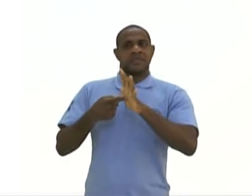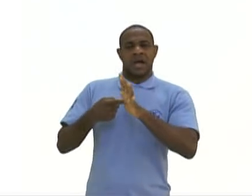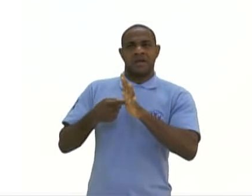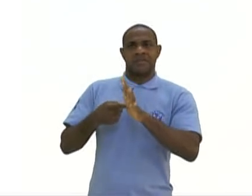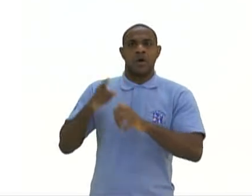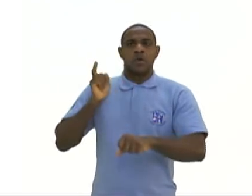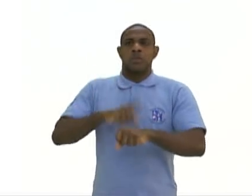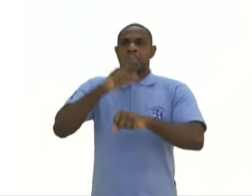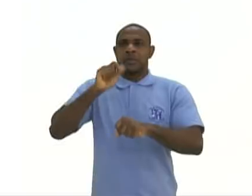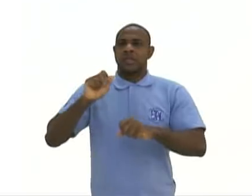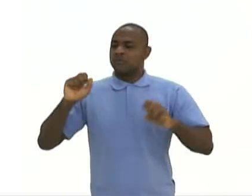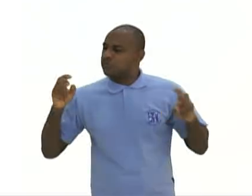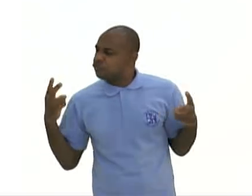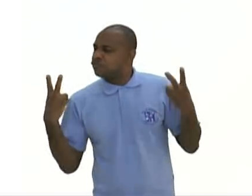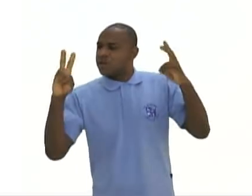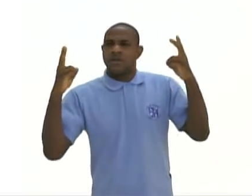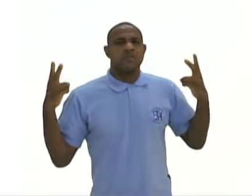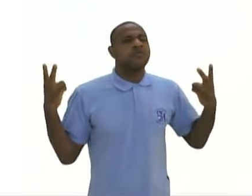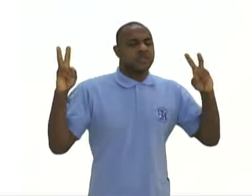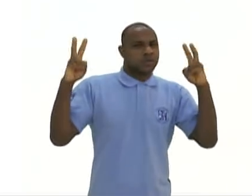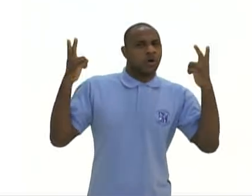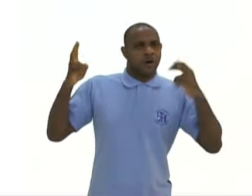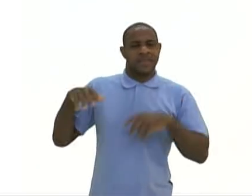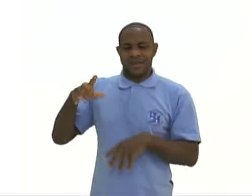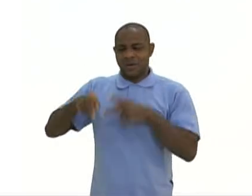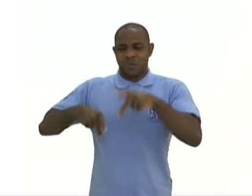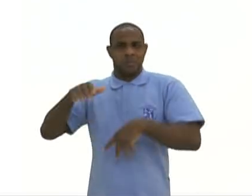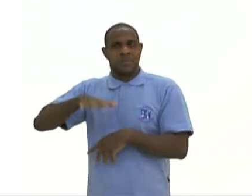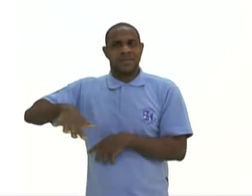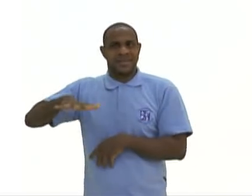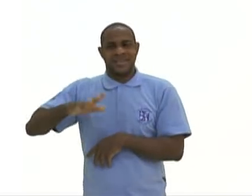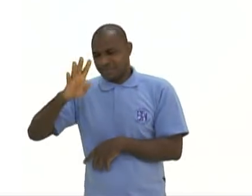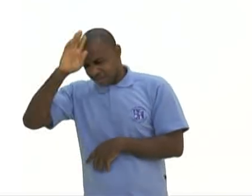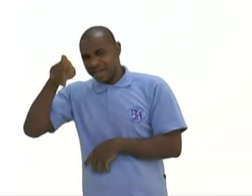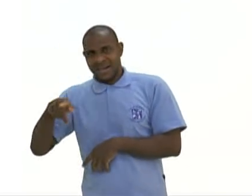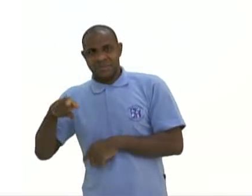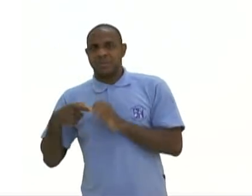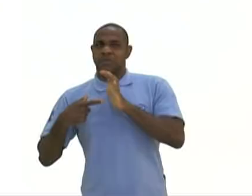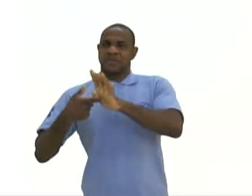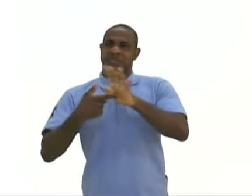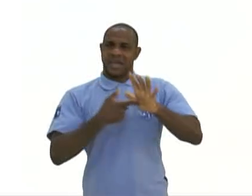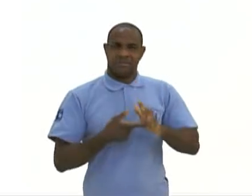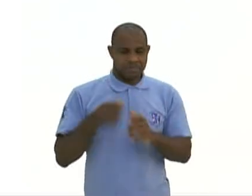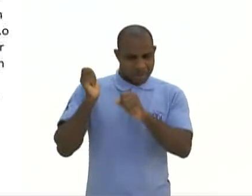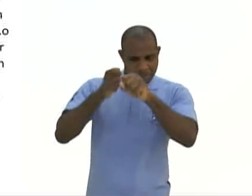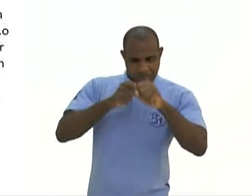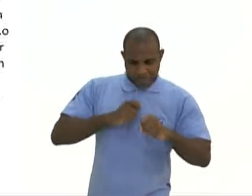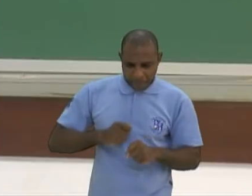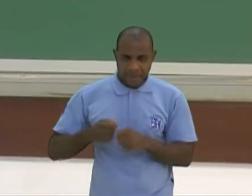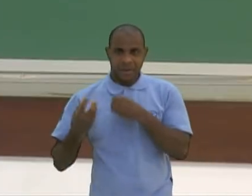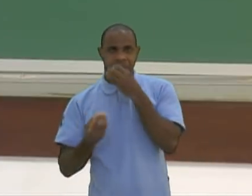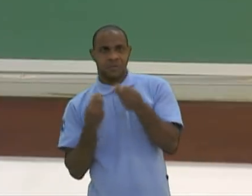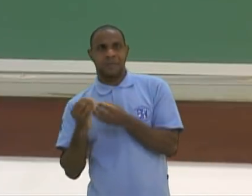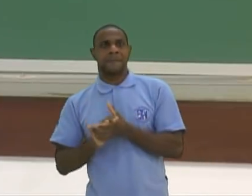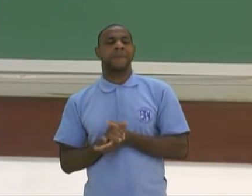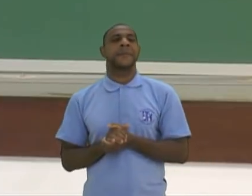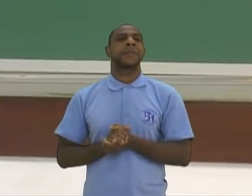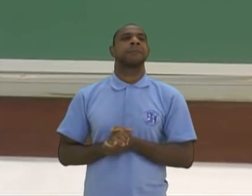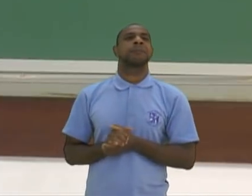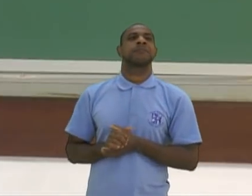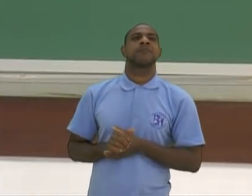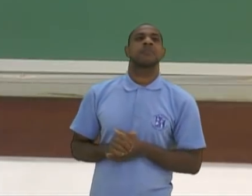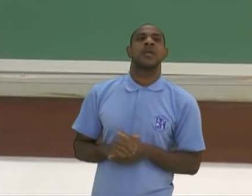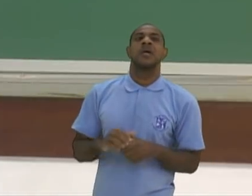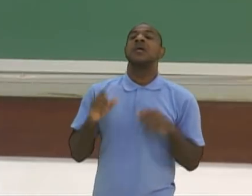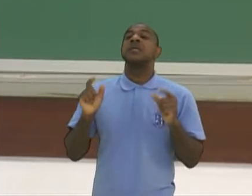de vitória, para enobrecer a história de Roma e tudo mais. É um merchan, marketing da época, como diz o outro. Agora,